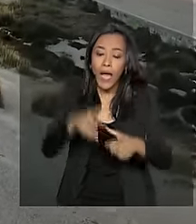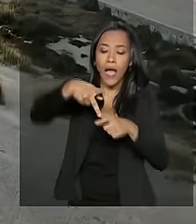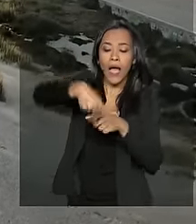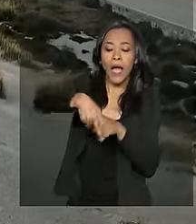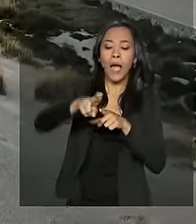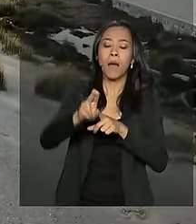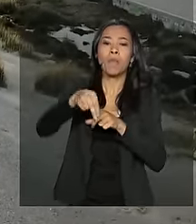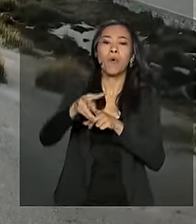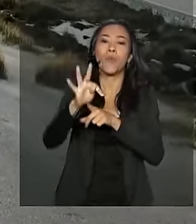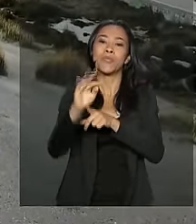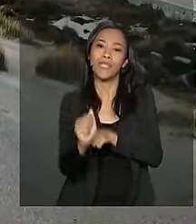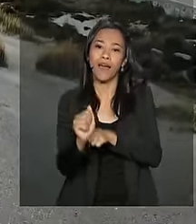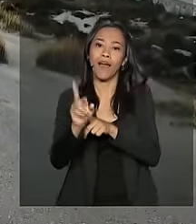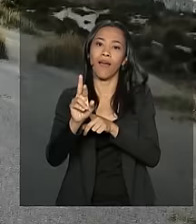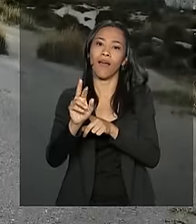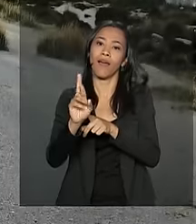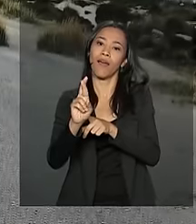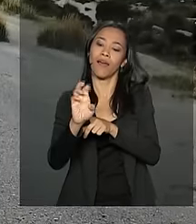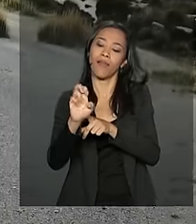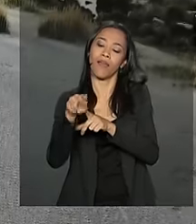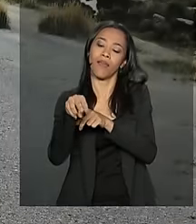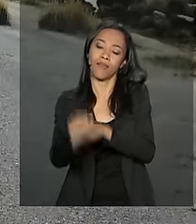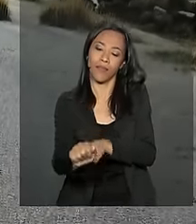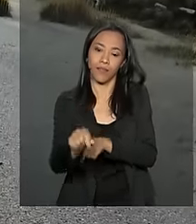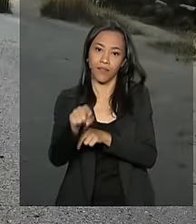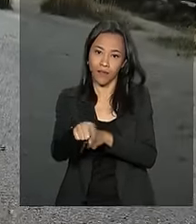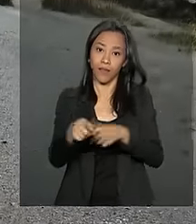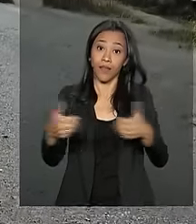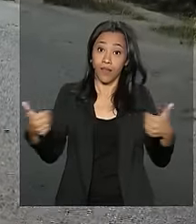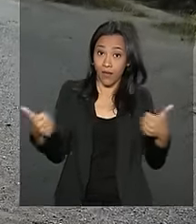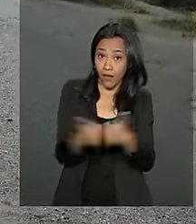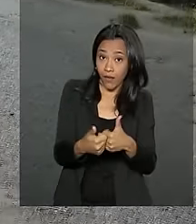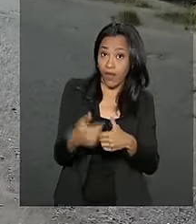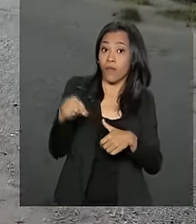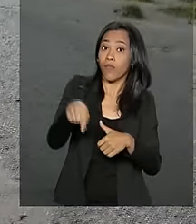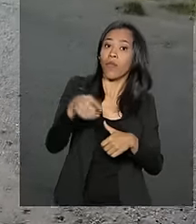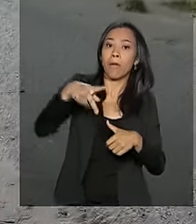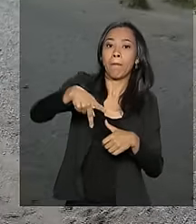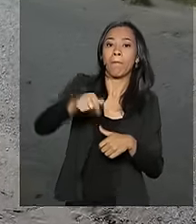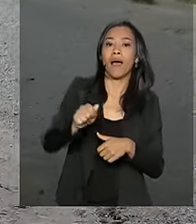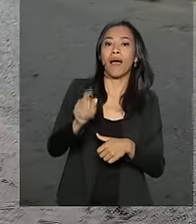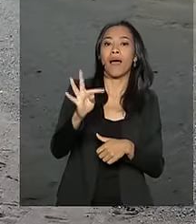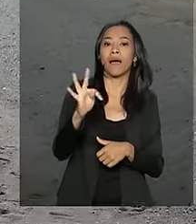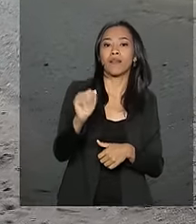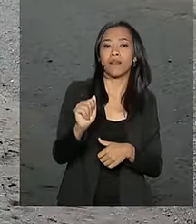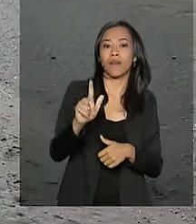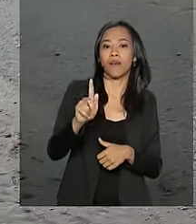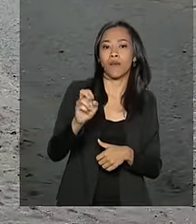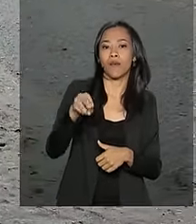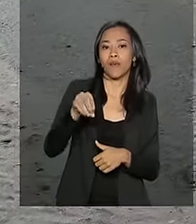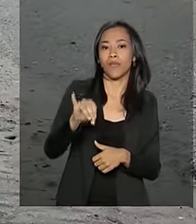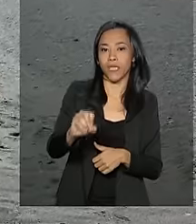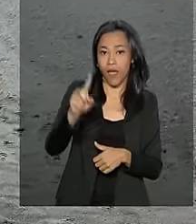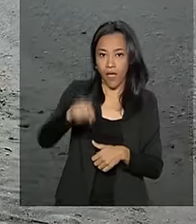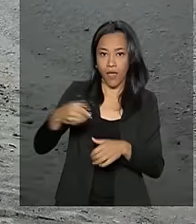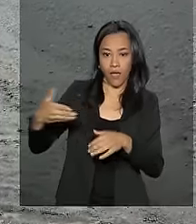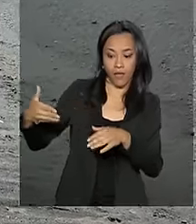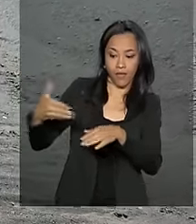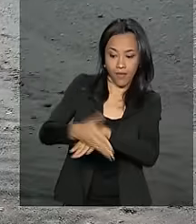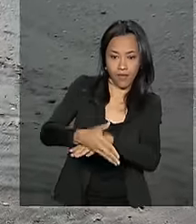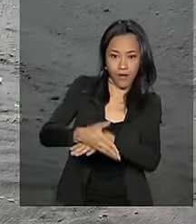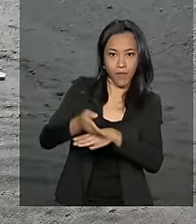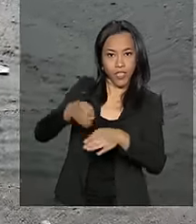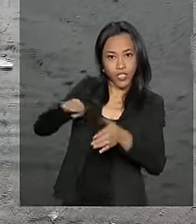sul do continente americano, um balneário na região da Patagônia chilena, que é considerada uma das portas de entrada